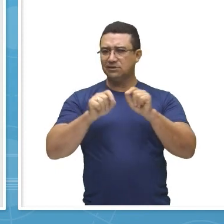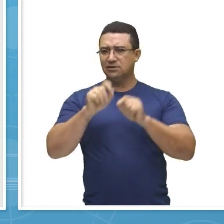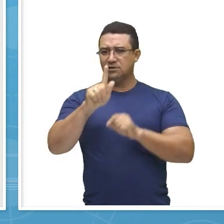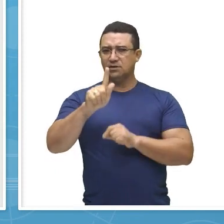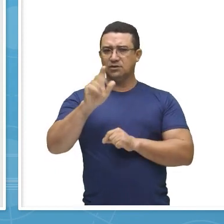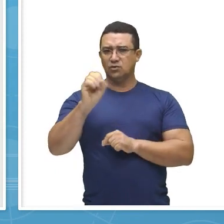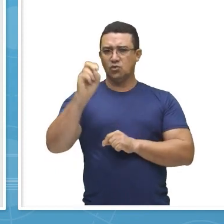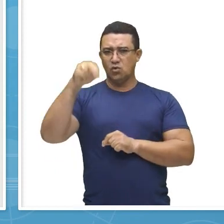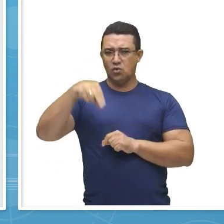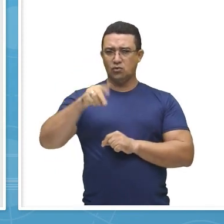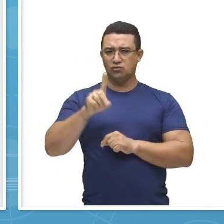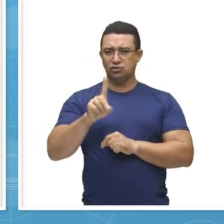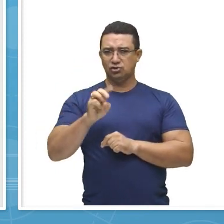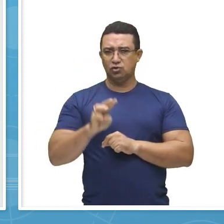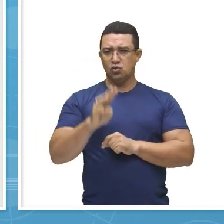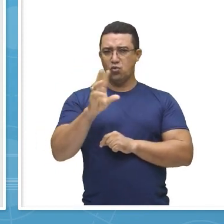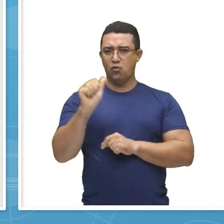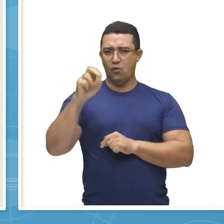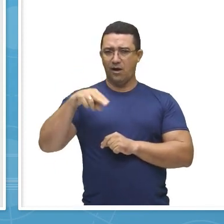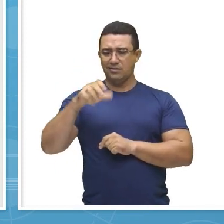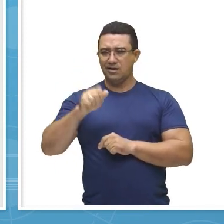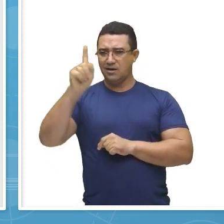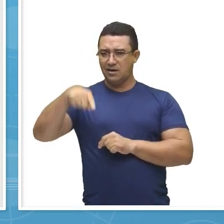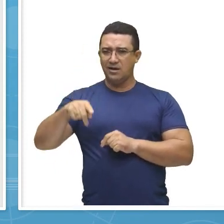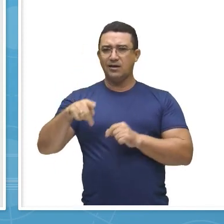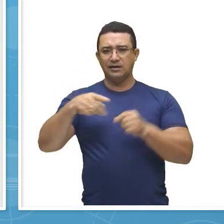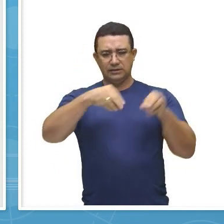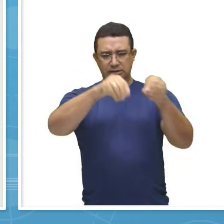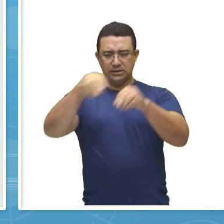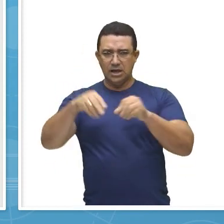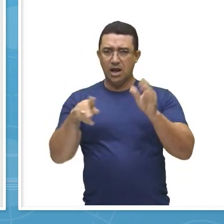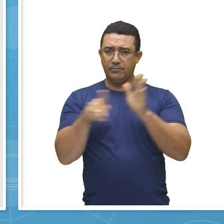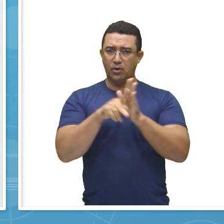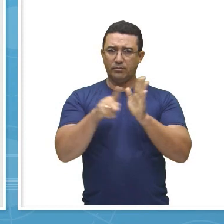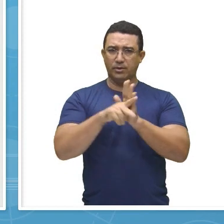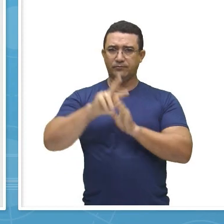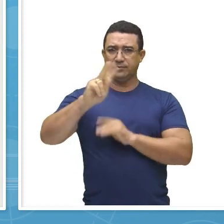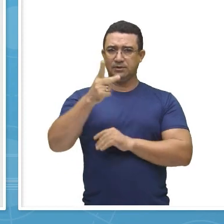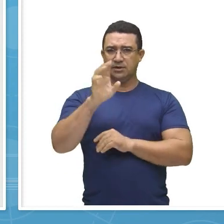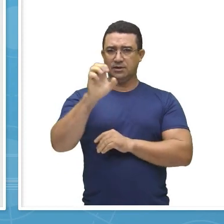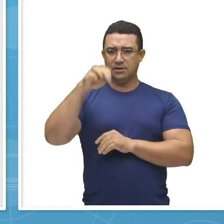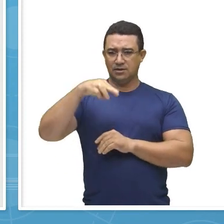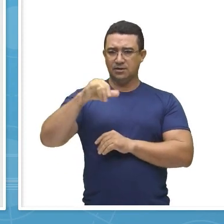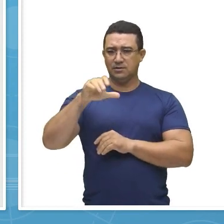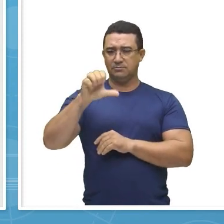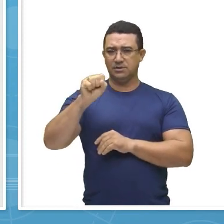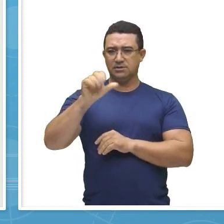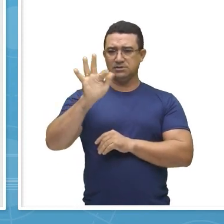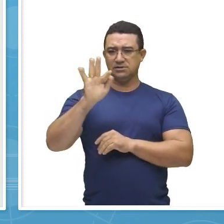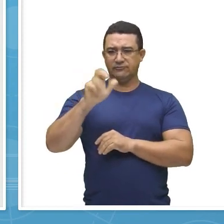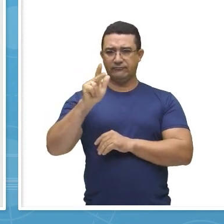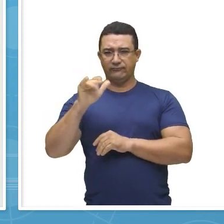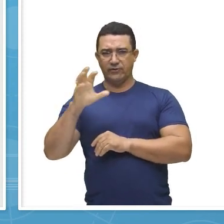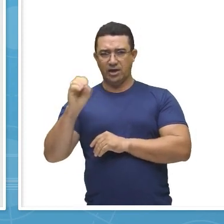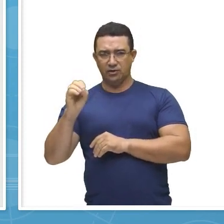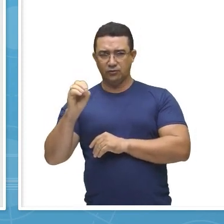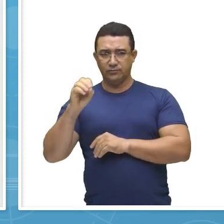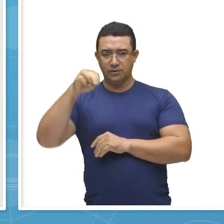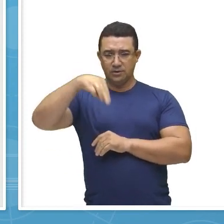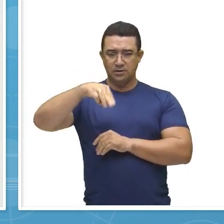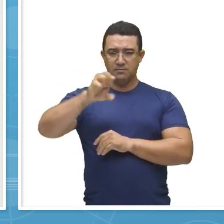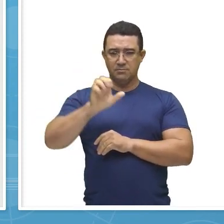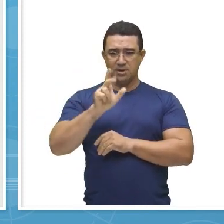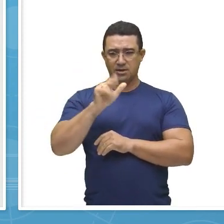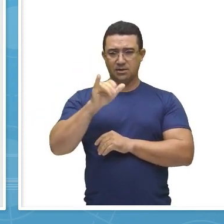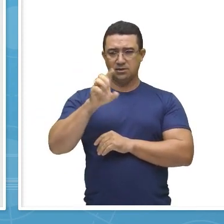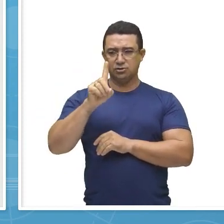relação, seria ali as terras do hemisfério meridional, ou seja, abaixo, tá,